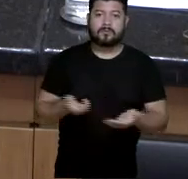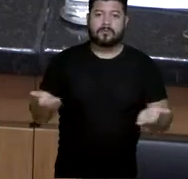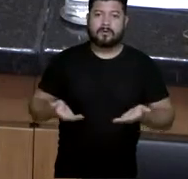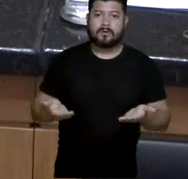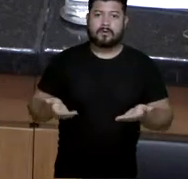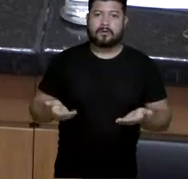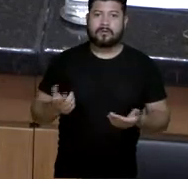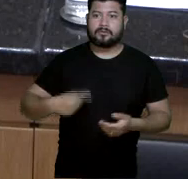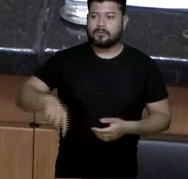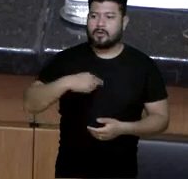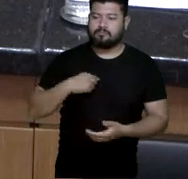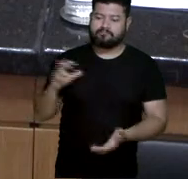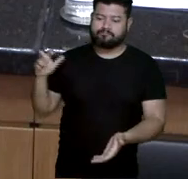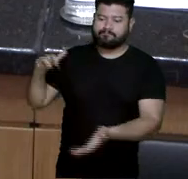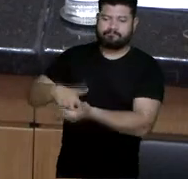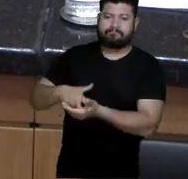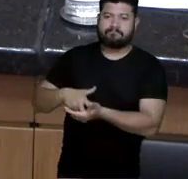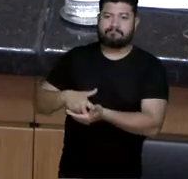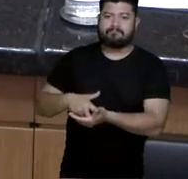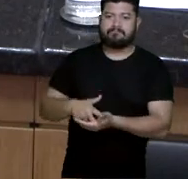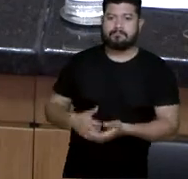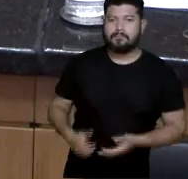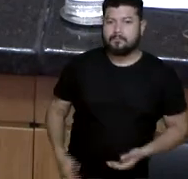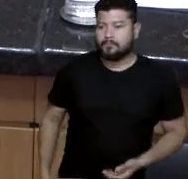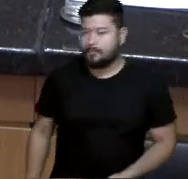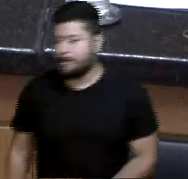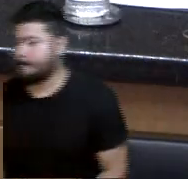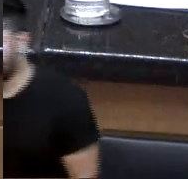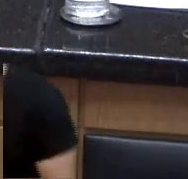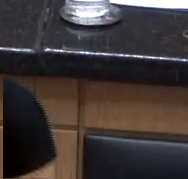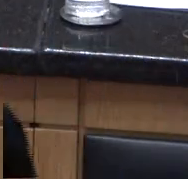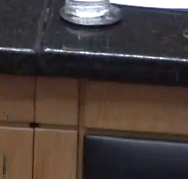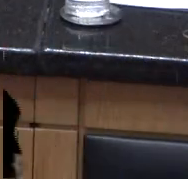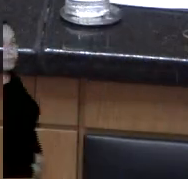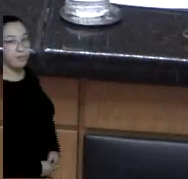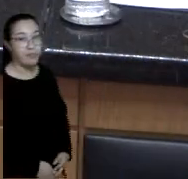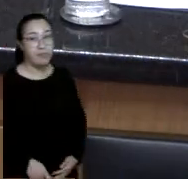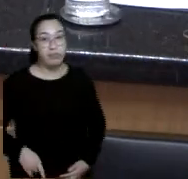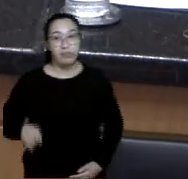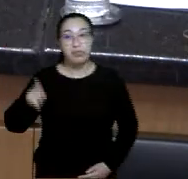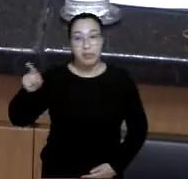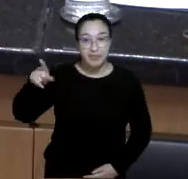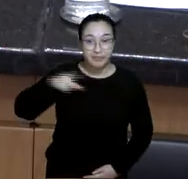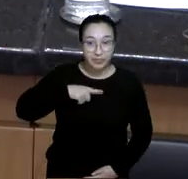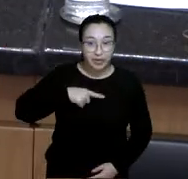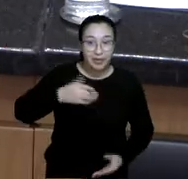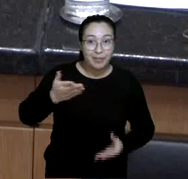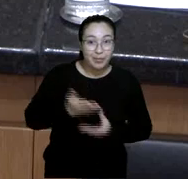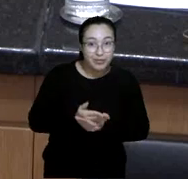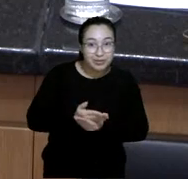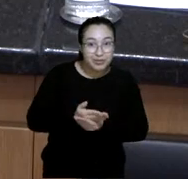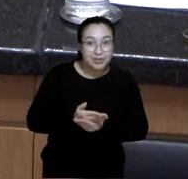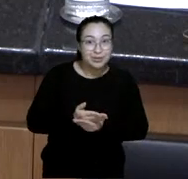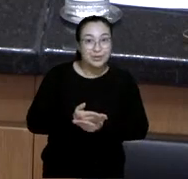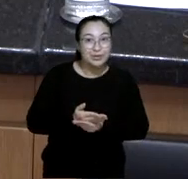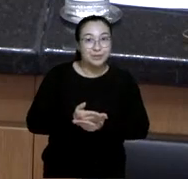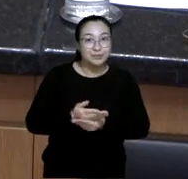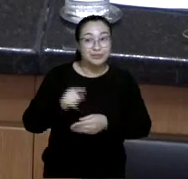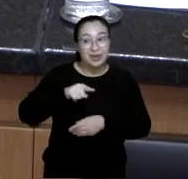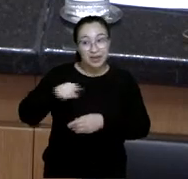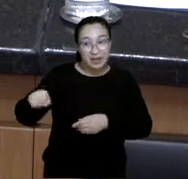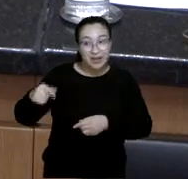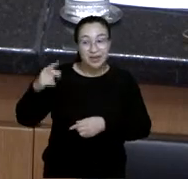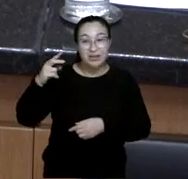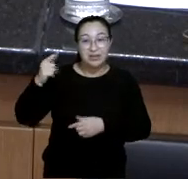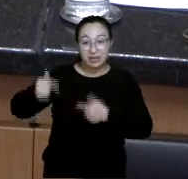gente pune. Esses estão respondendo processos, não vão ter a sua carreira andando, ou